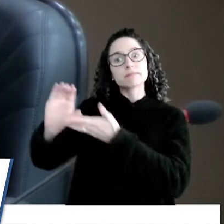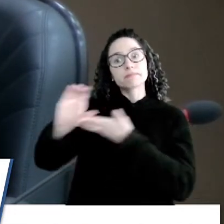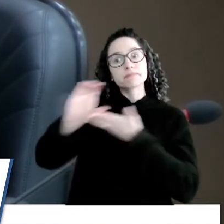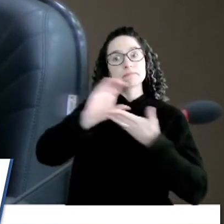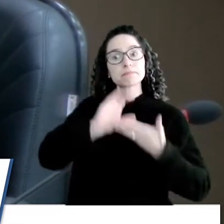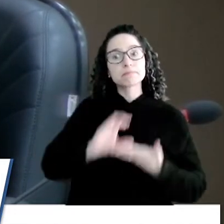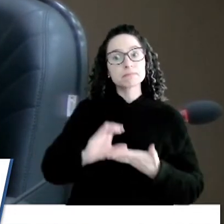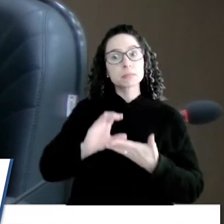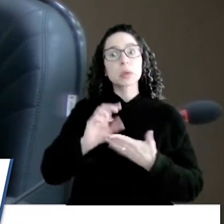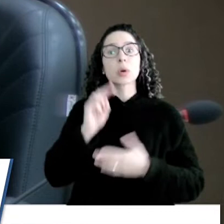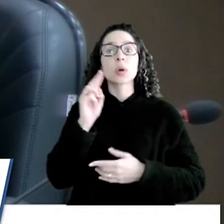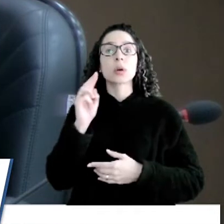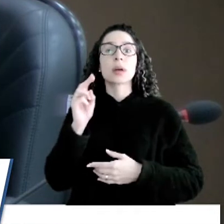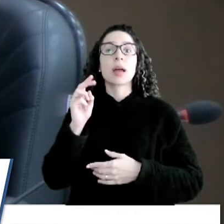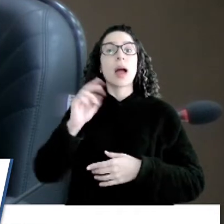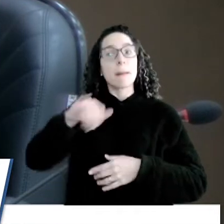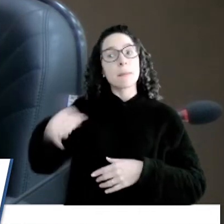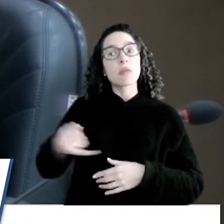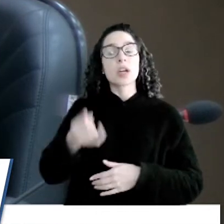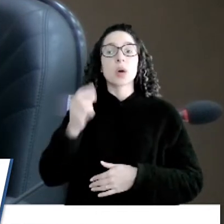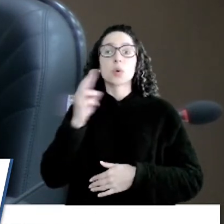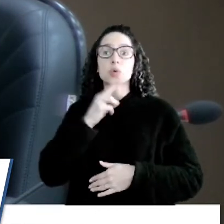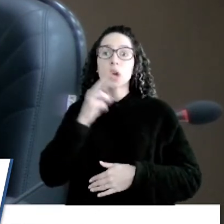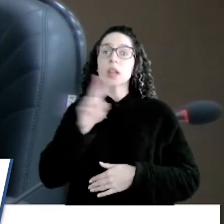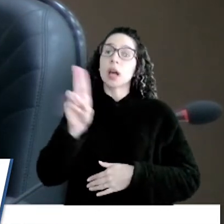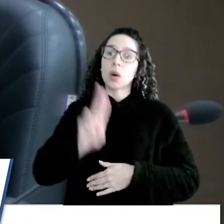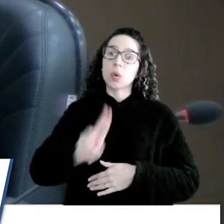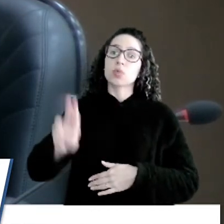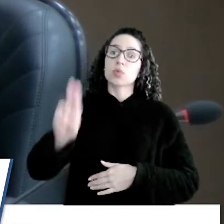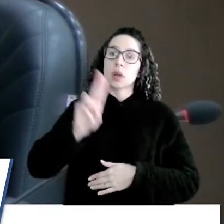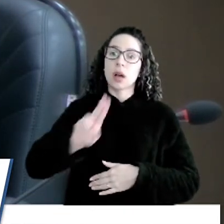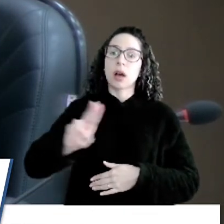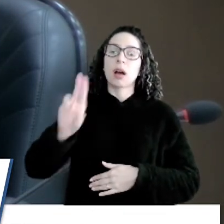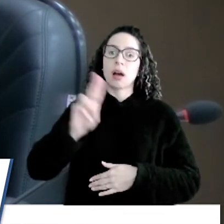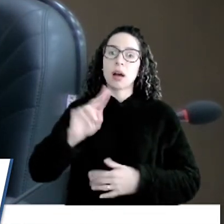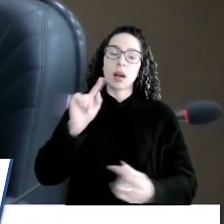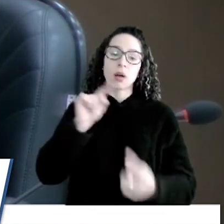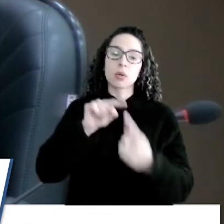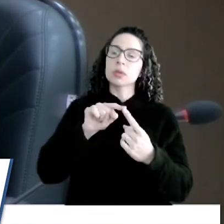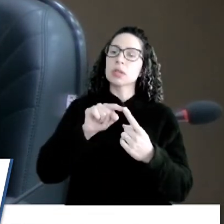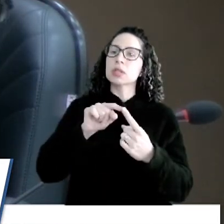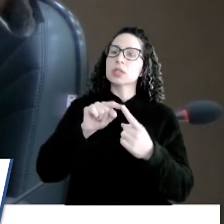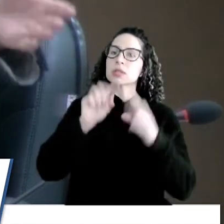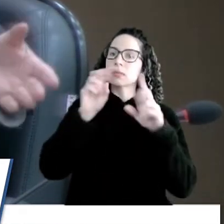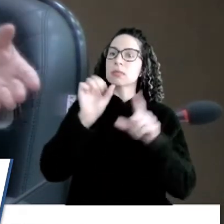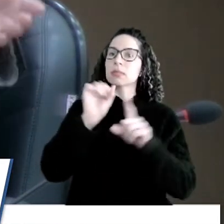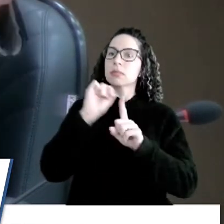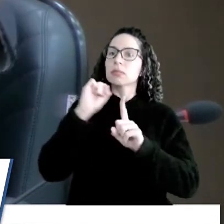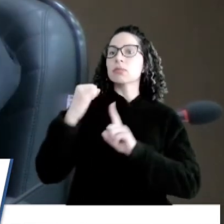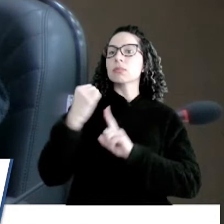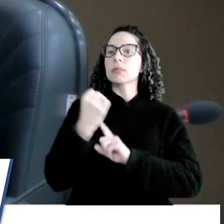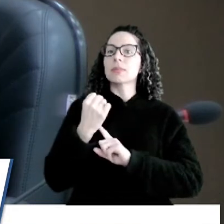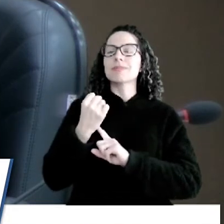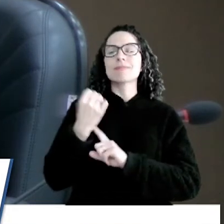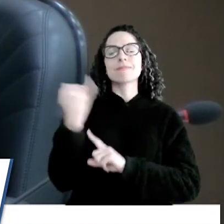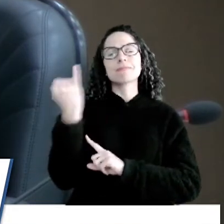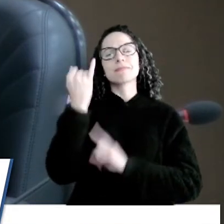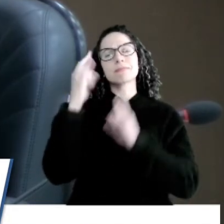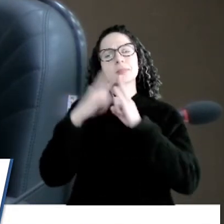de urgência não utilizar por uma causa social tão importante como as entidades que acabou